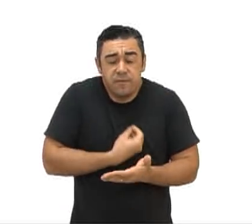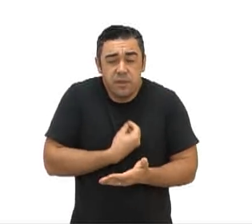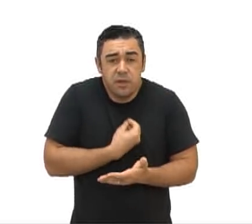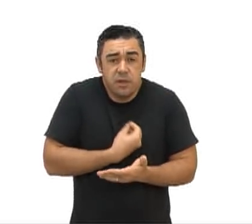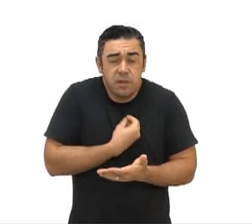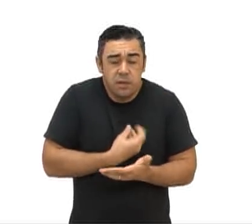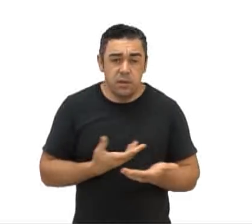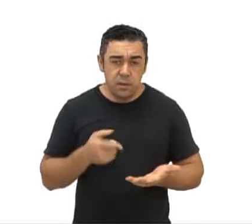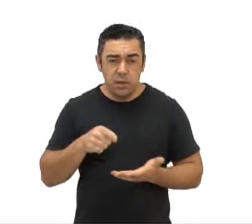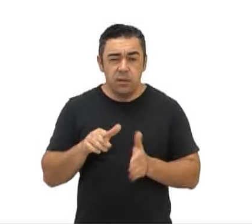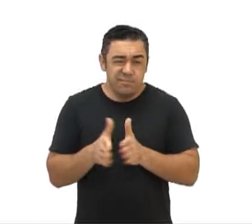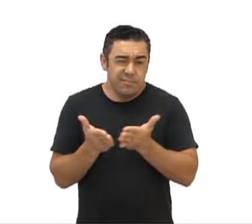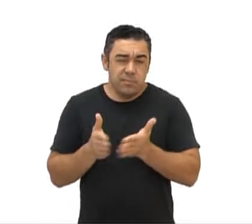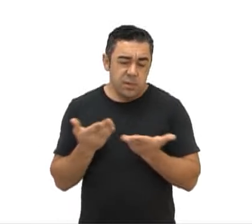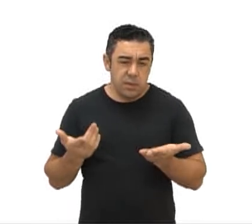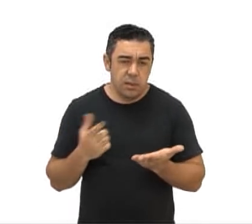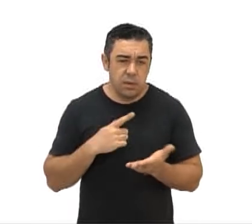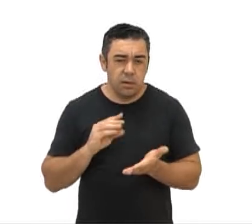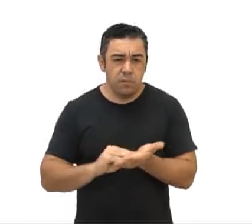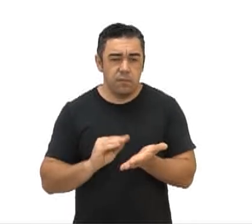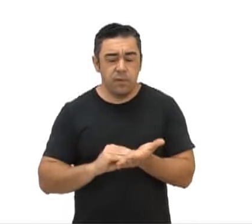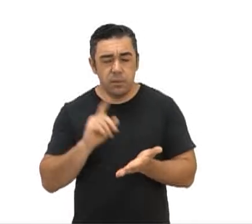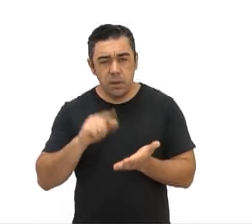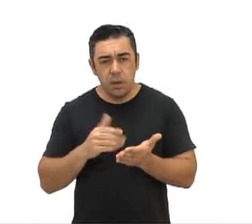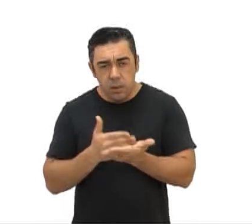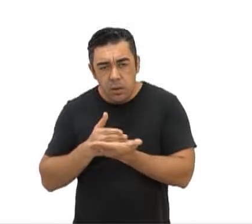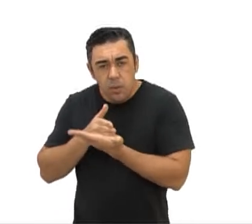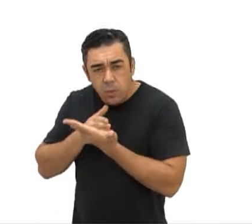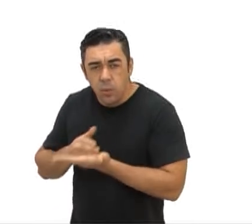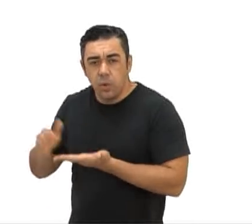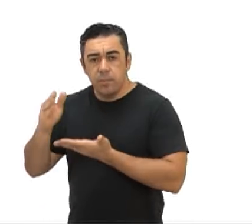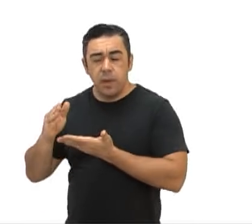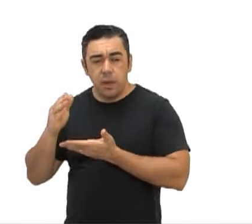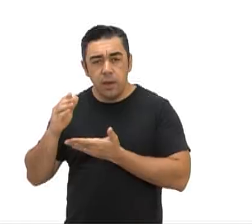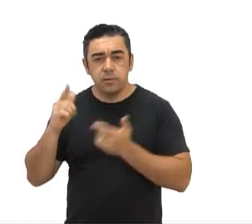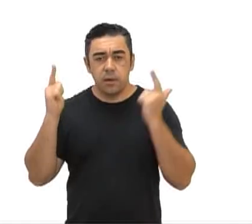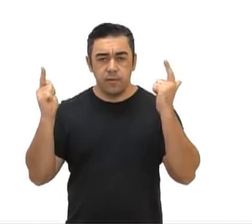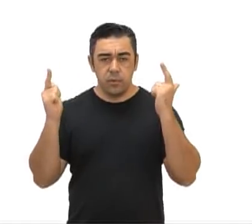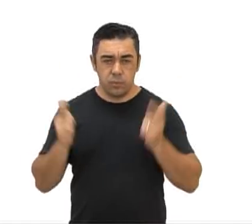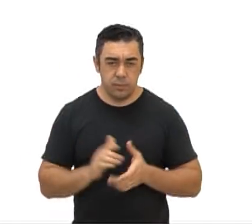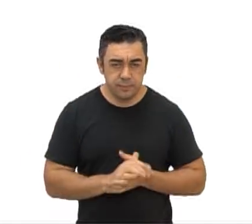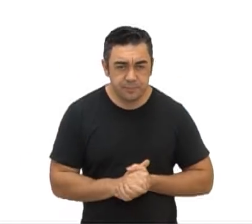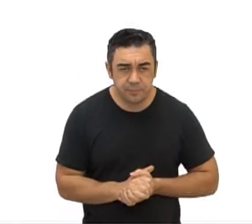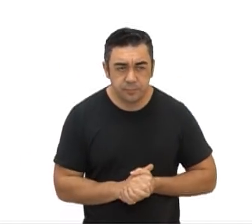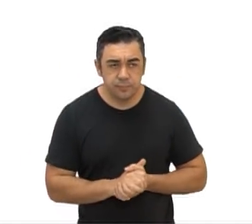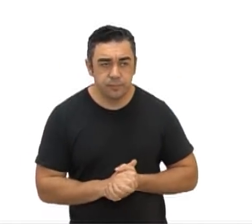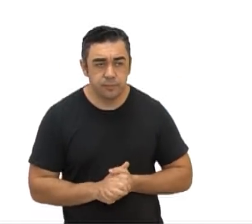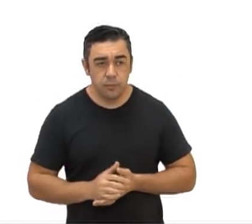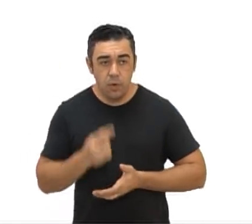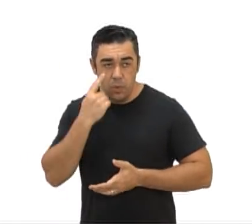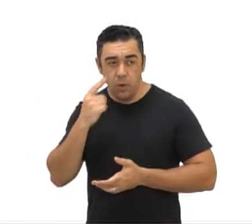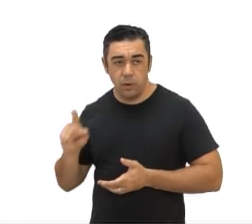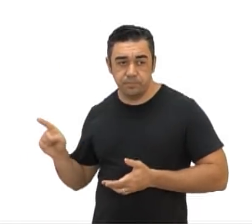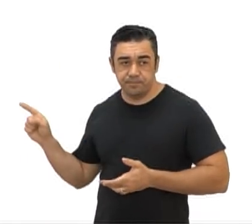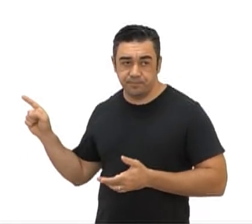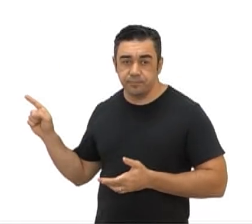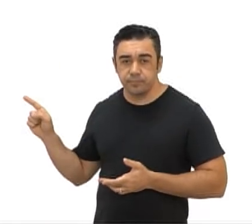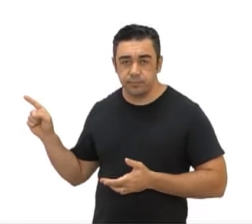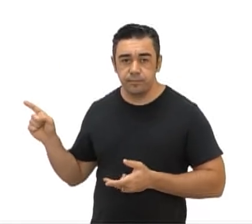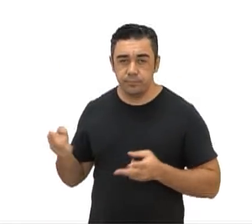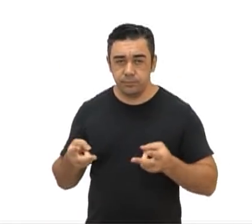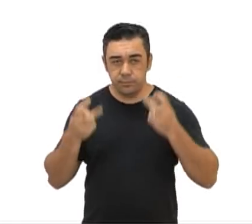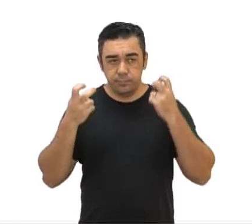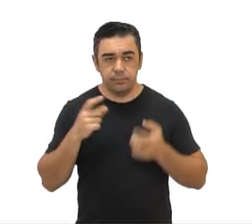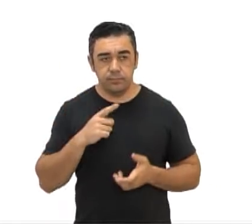física ou a carência como ponto de partida para as aventuras. Então, observem aqui, né, que eu